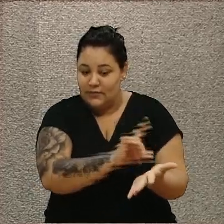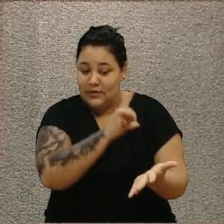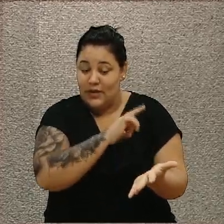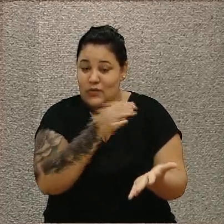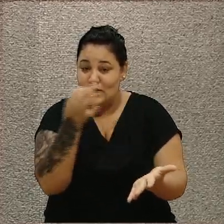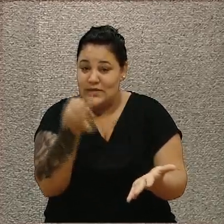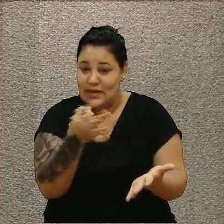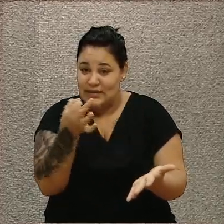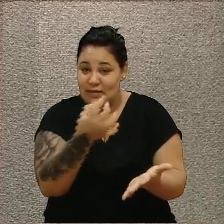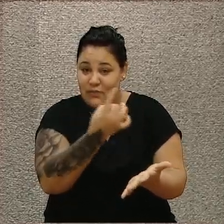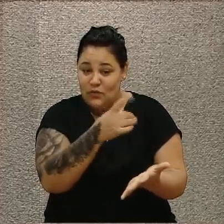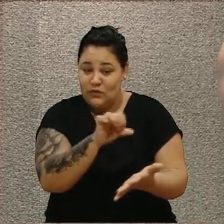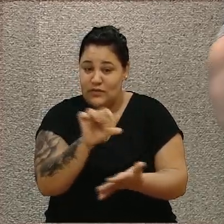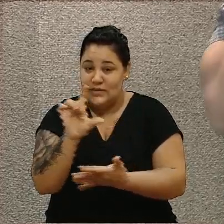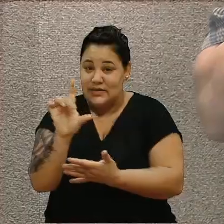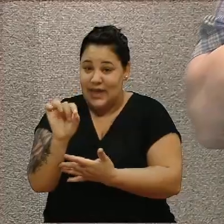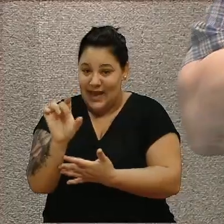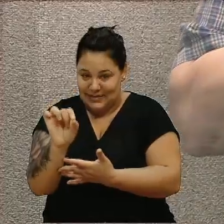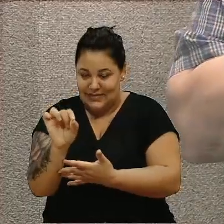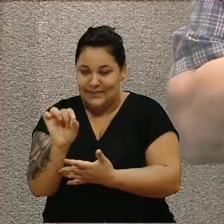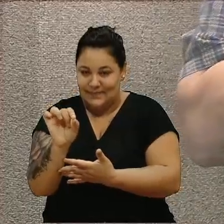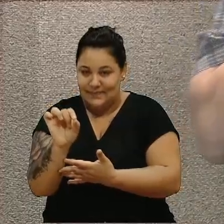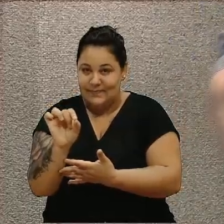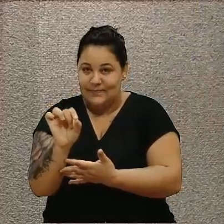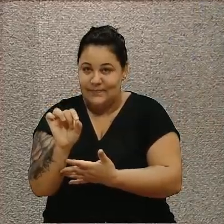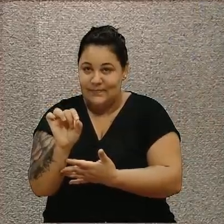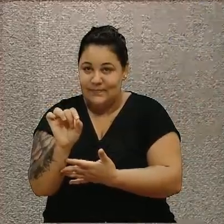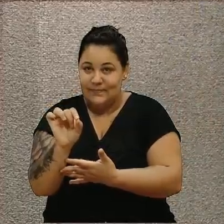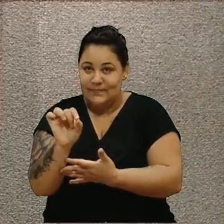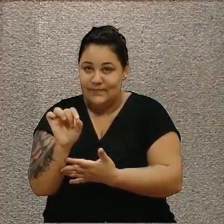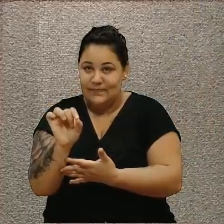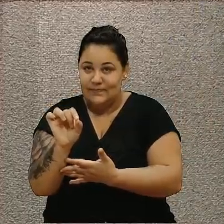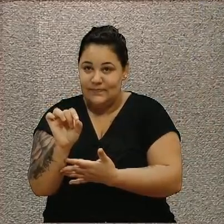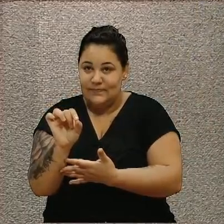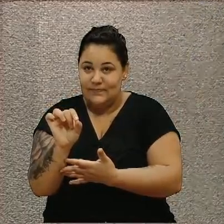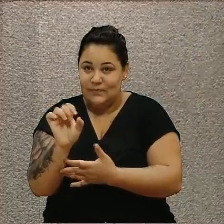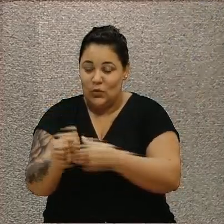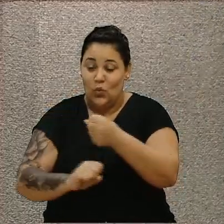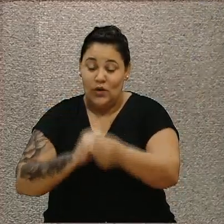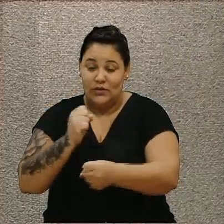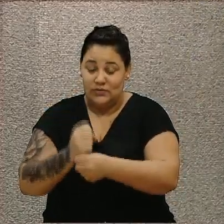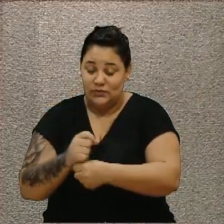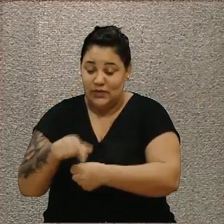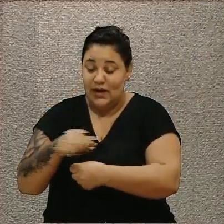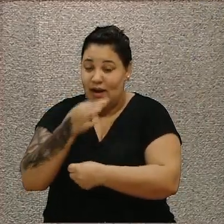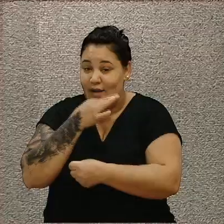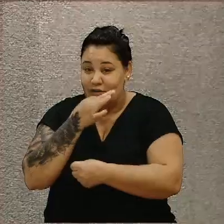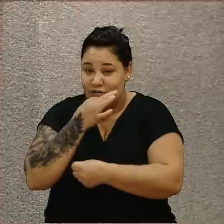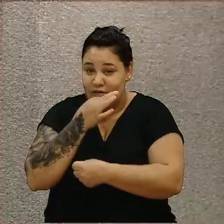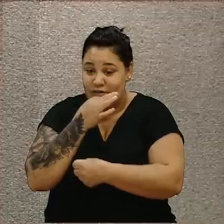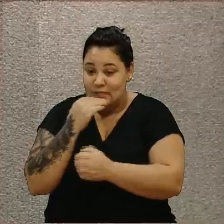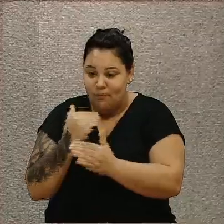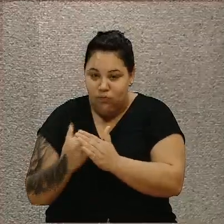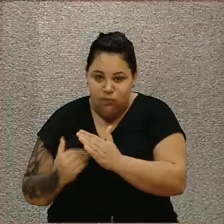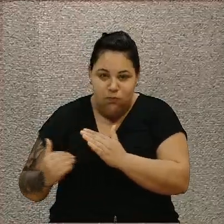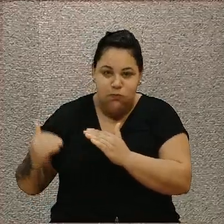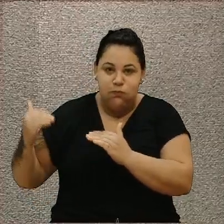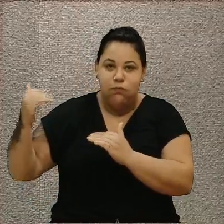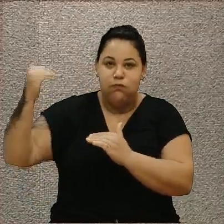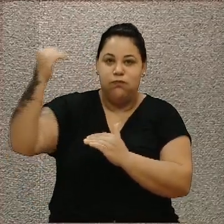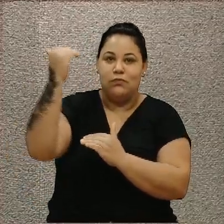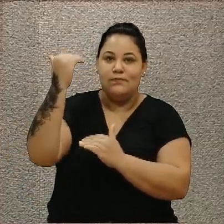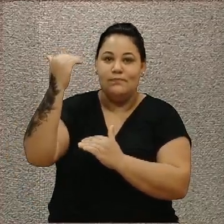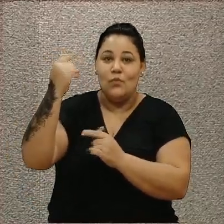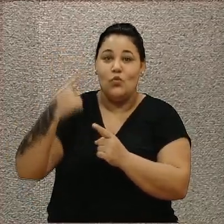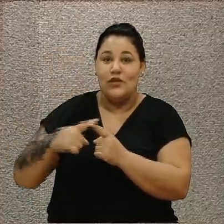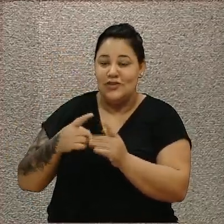nenhuma, 1910 foi o ano onde Caxias deu o seu salto com a chegada do